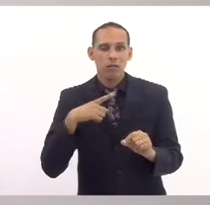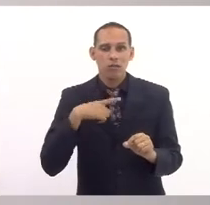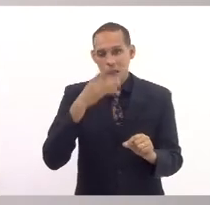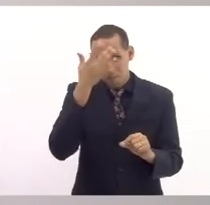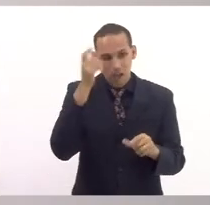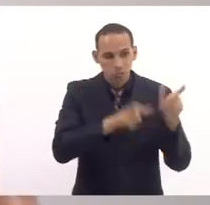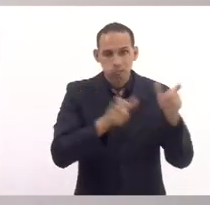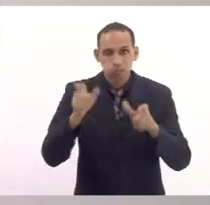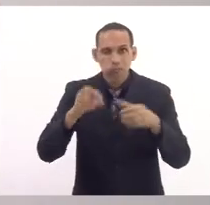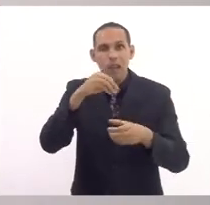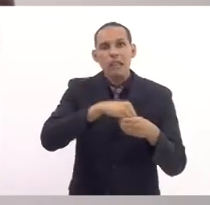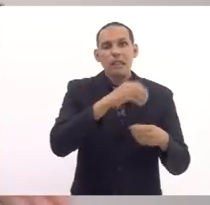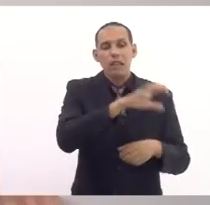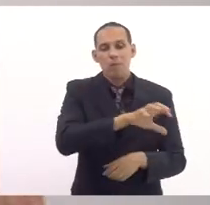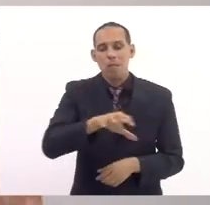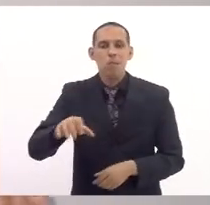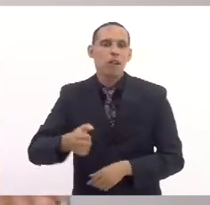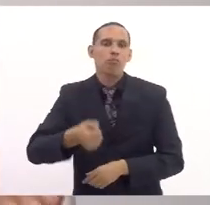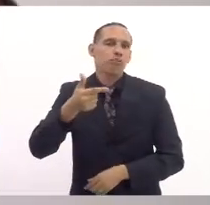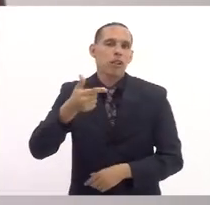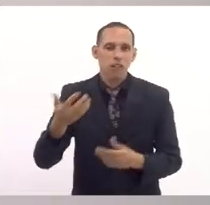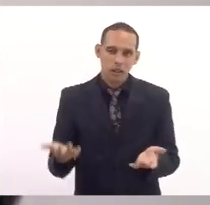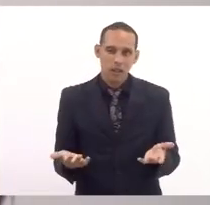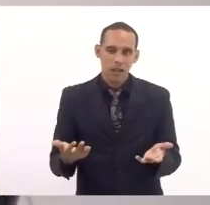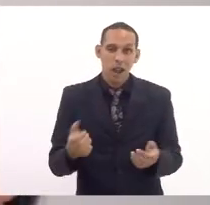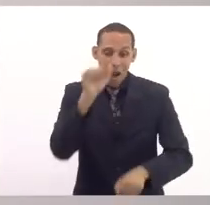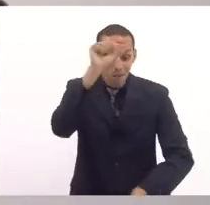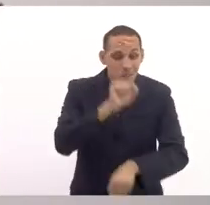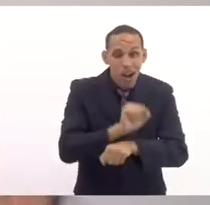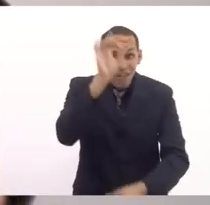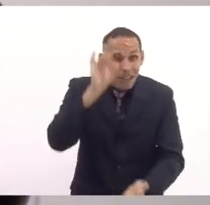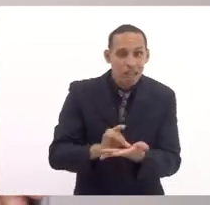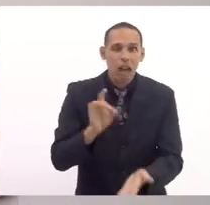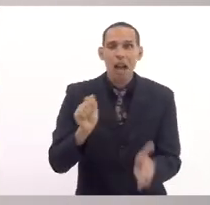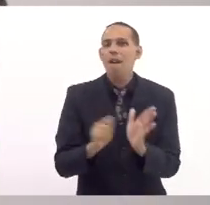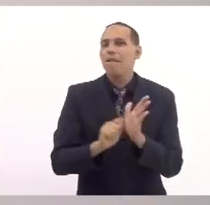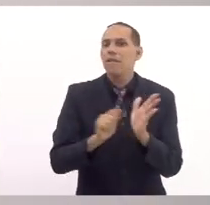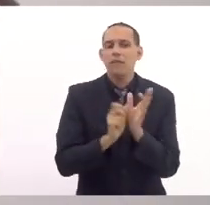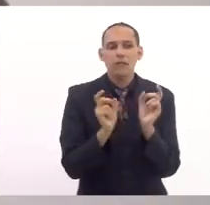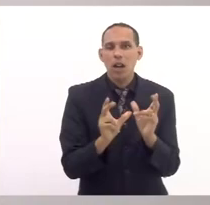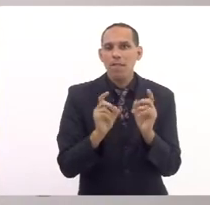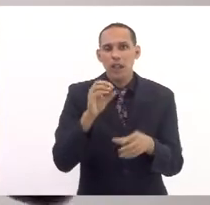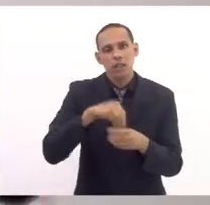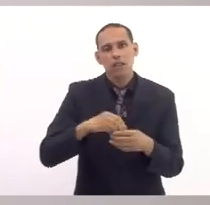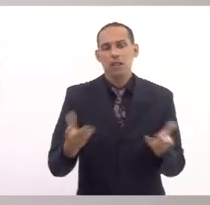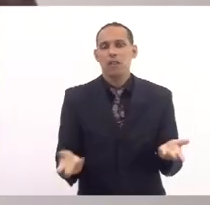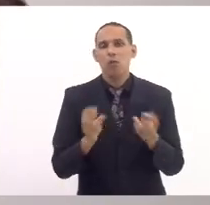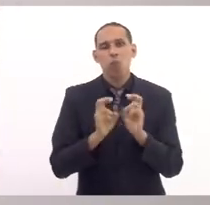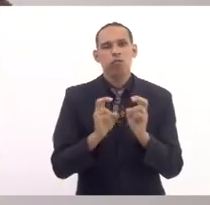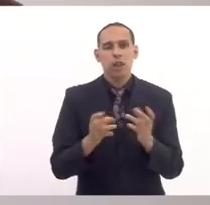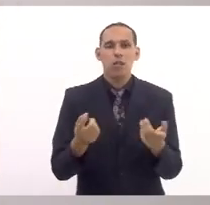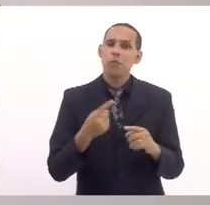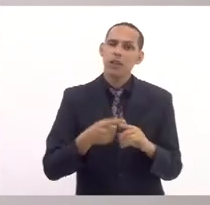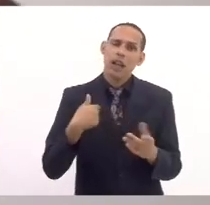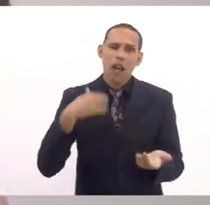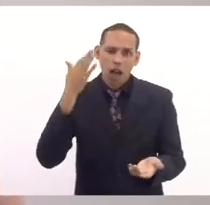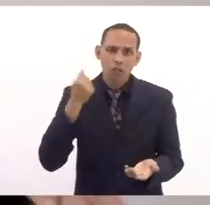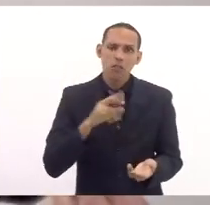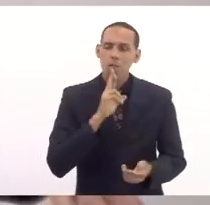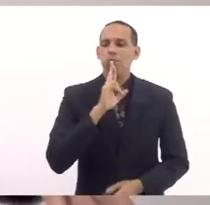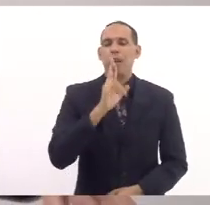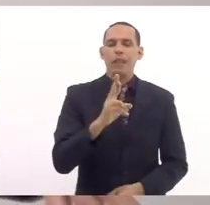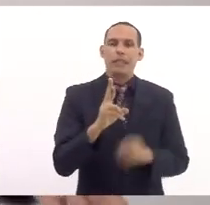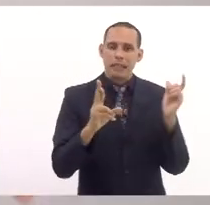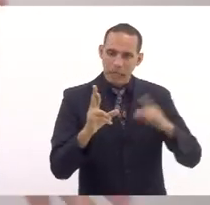12 estações para paralisar, de fato, a venda de droga nessas estações? Porque aí, de fato, eu vou ter alguma coisa